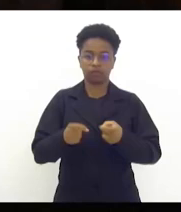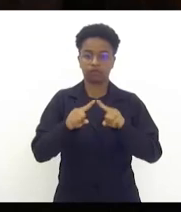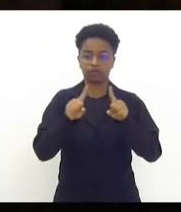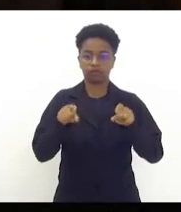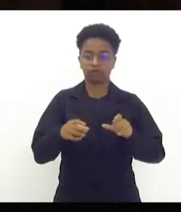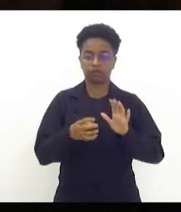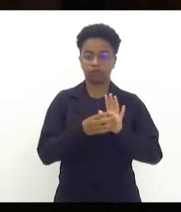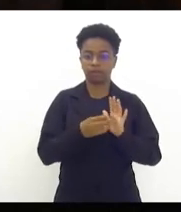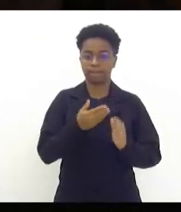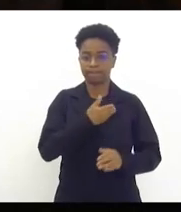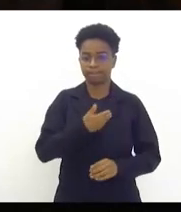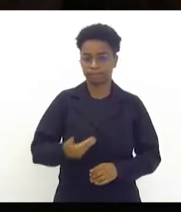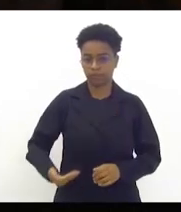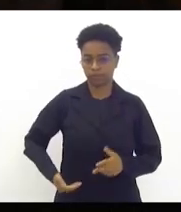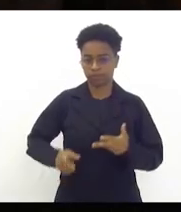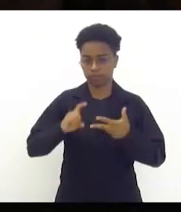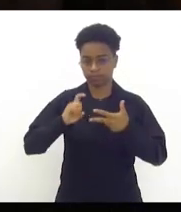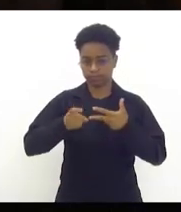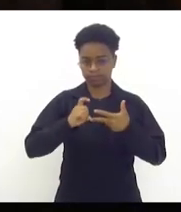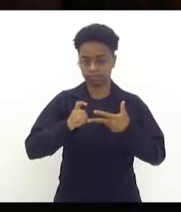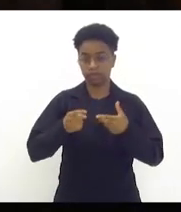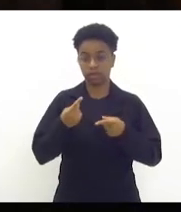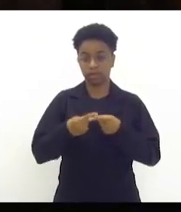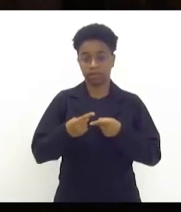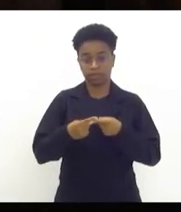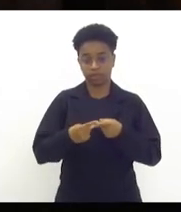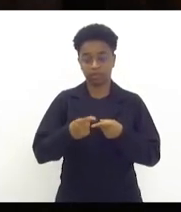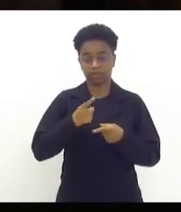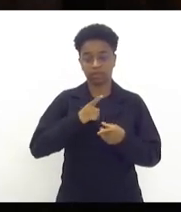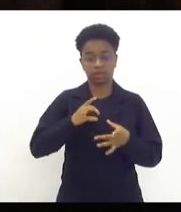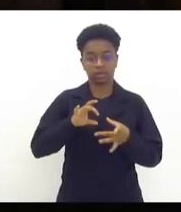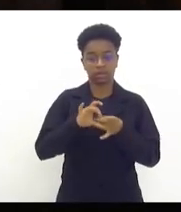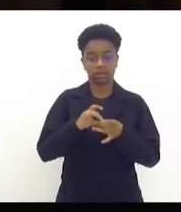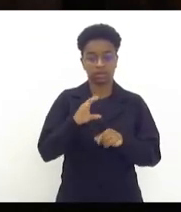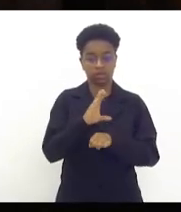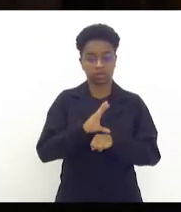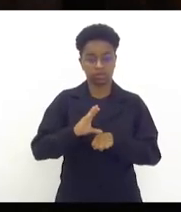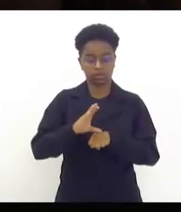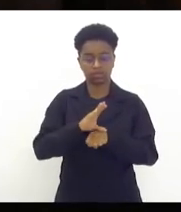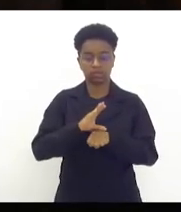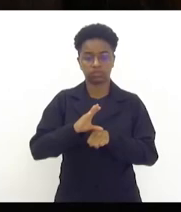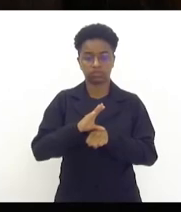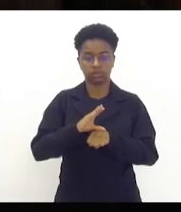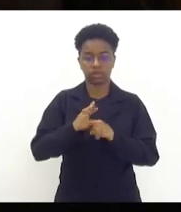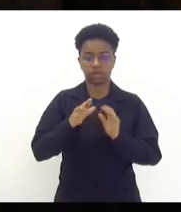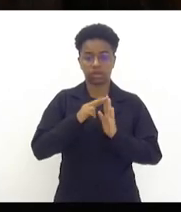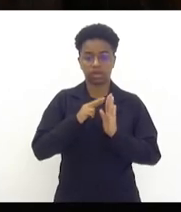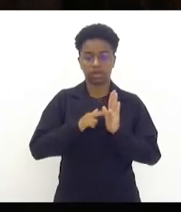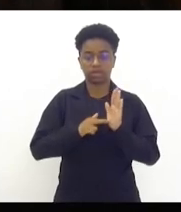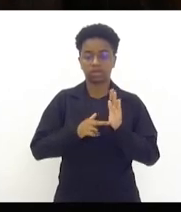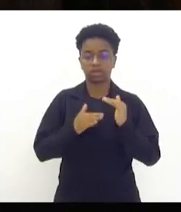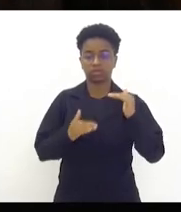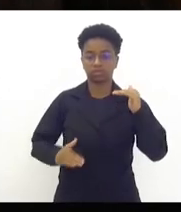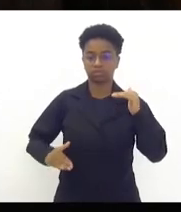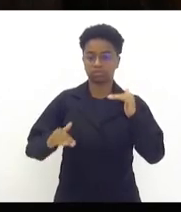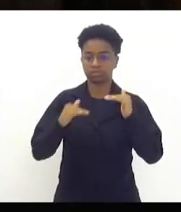poder executivo. Porque existe na Constituição um princípio da